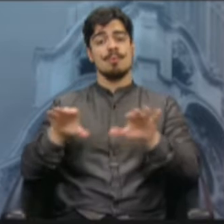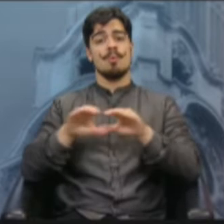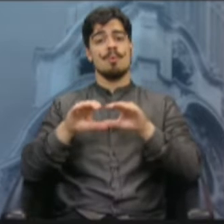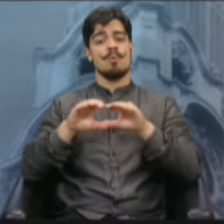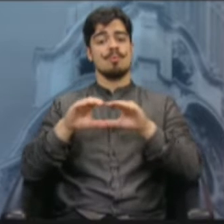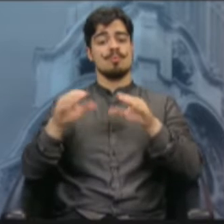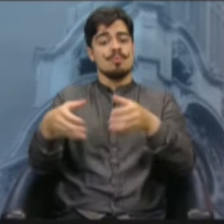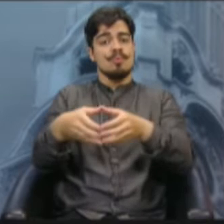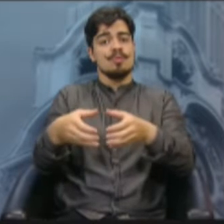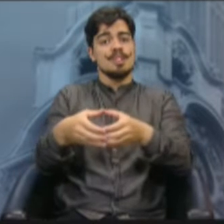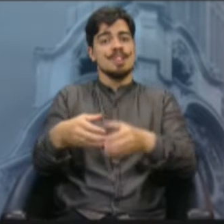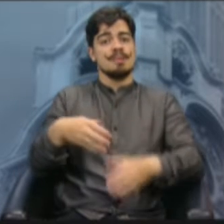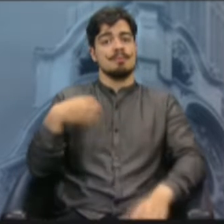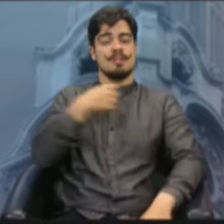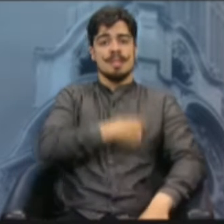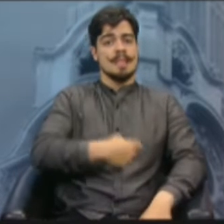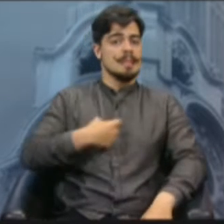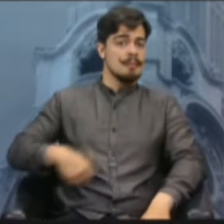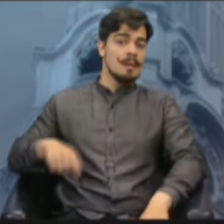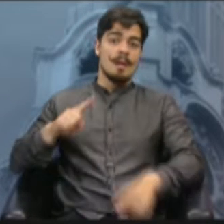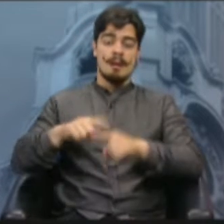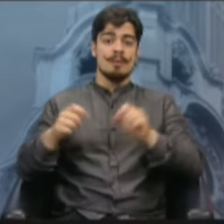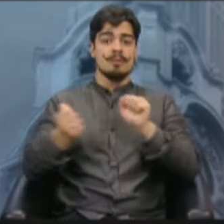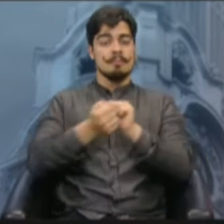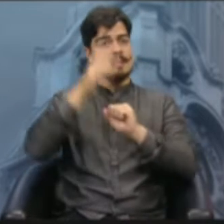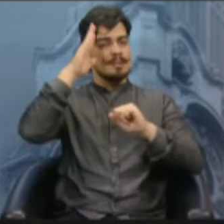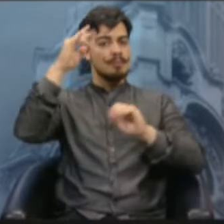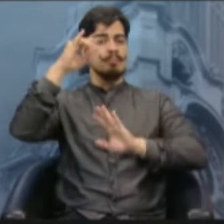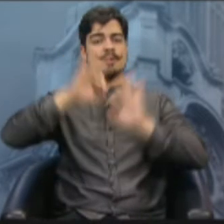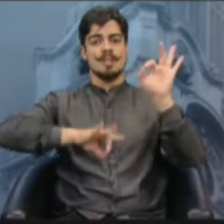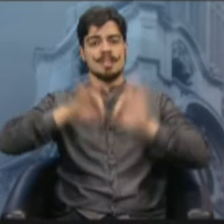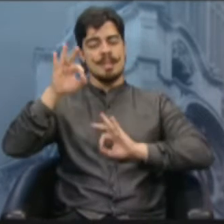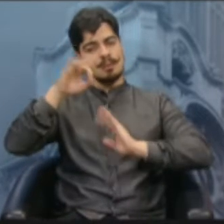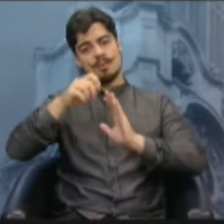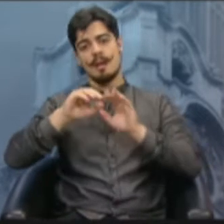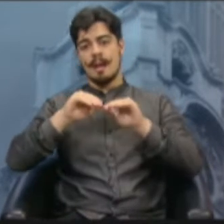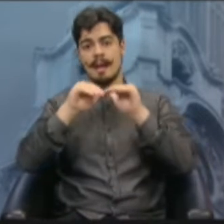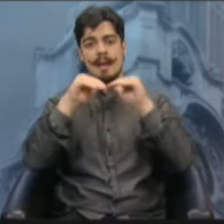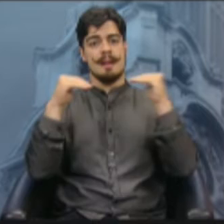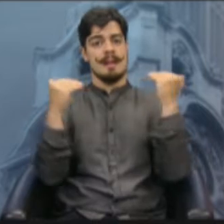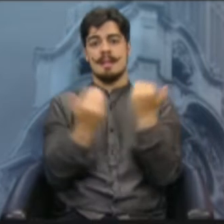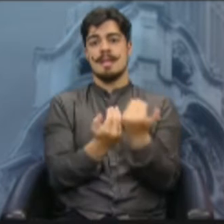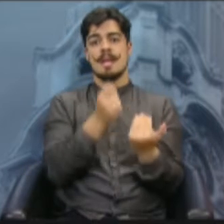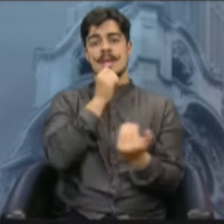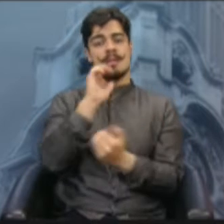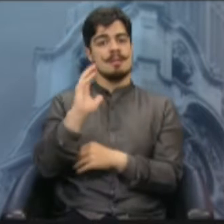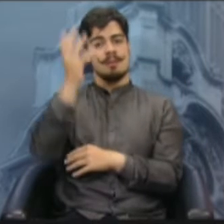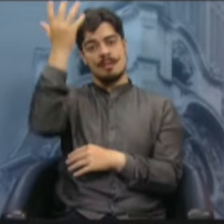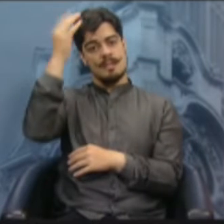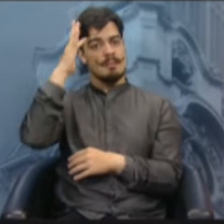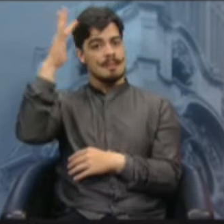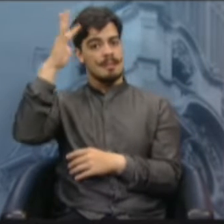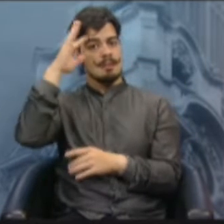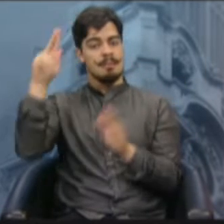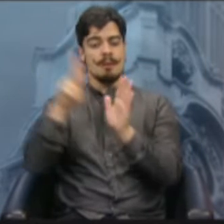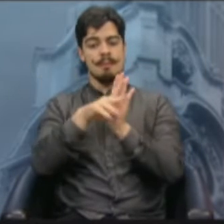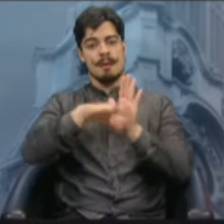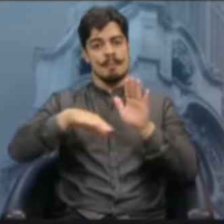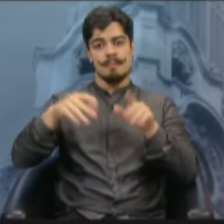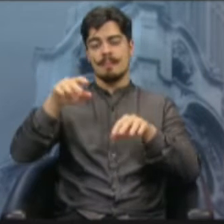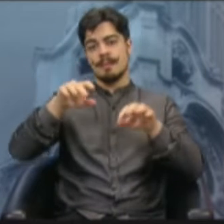vinculada ao cumprimento integral da relação contratual do Projeto Arena, algo que notoriamente ainda não ocorreu e que não passa pela prefeitura. Para piorar, o